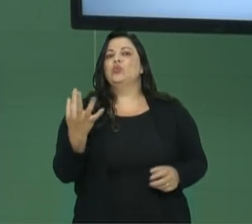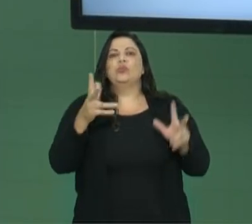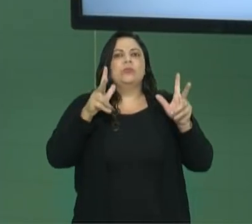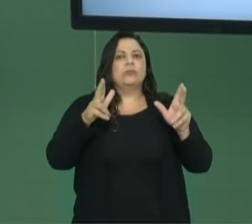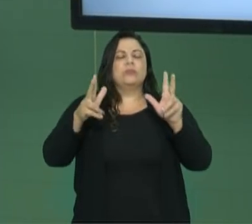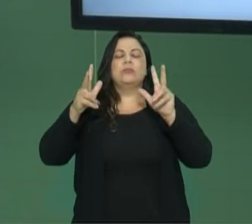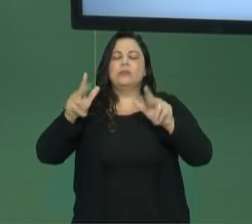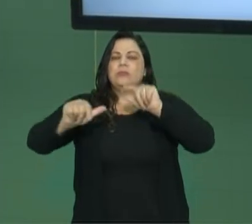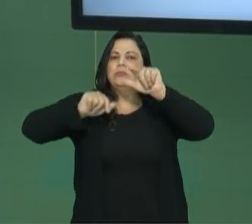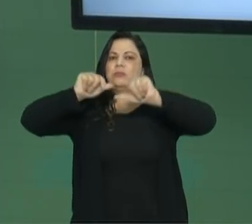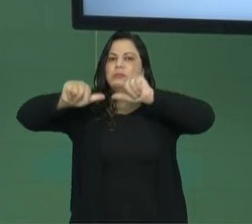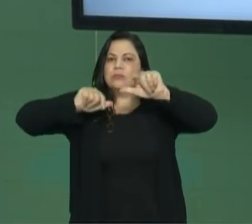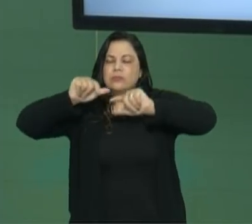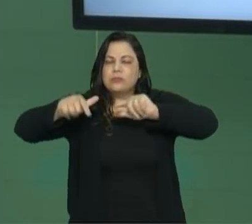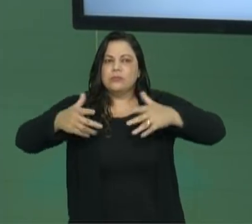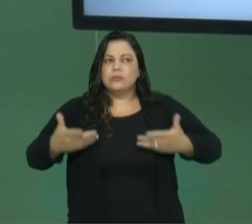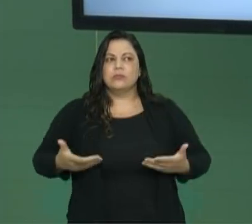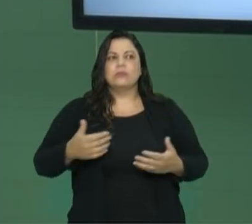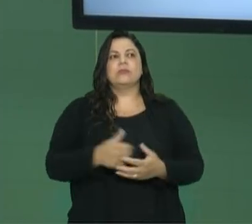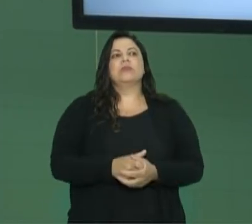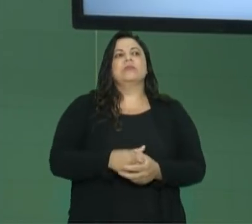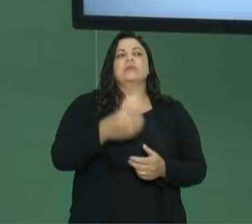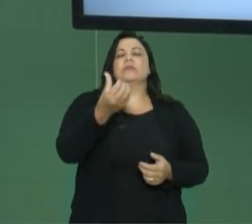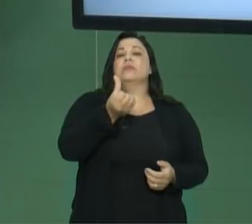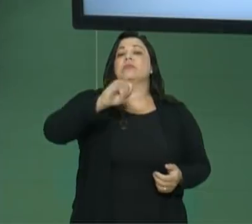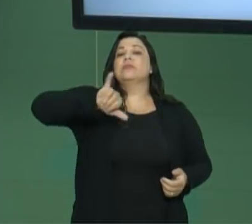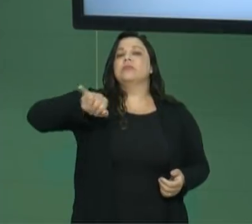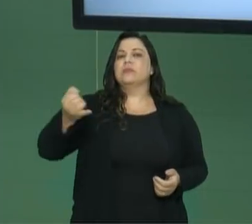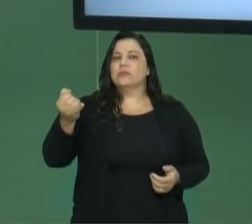seja, 6 joule. Pronto.